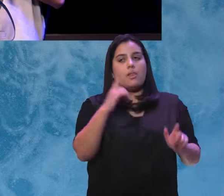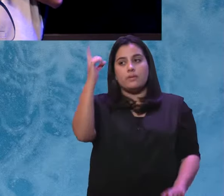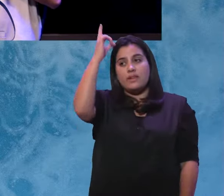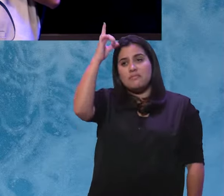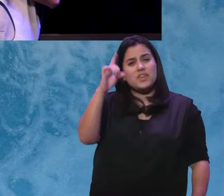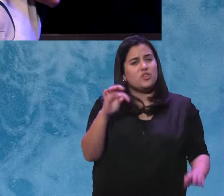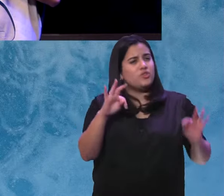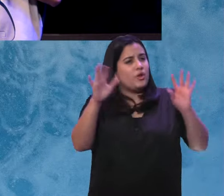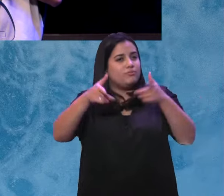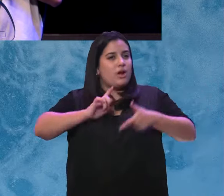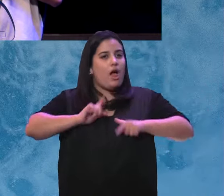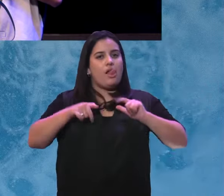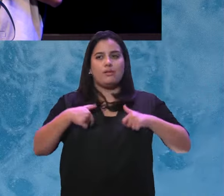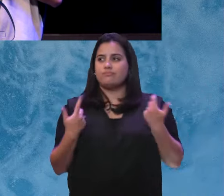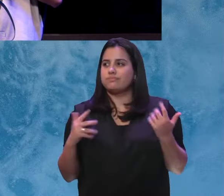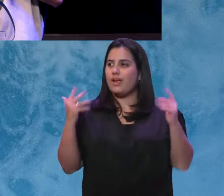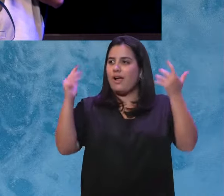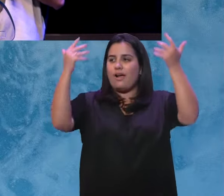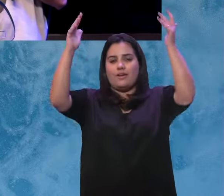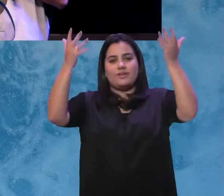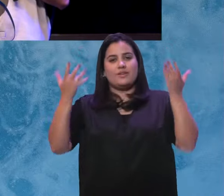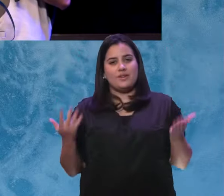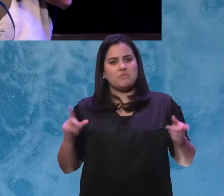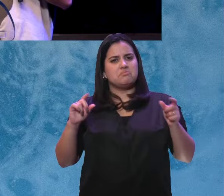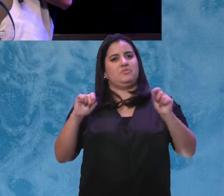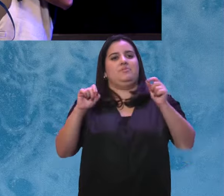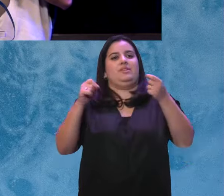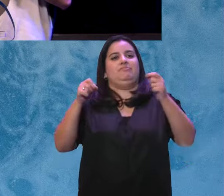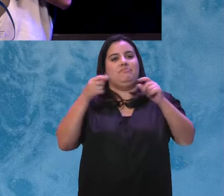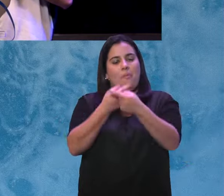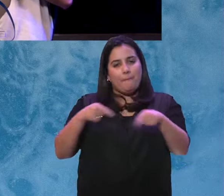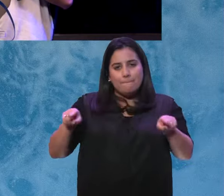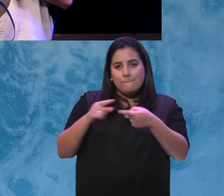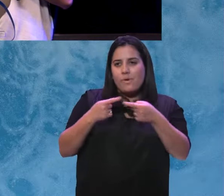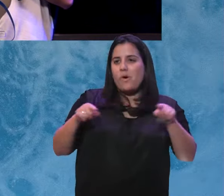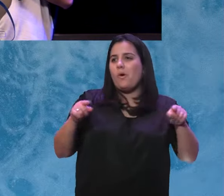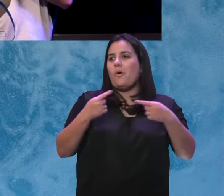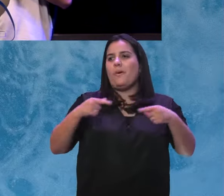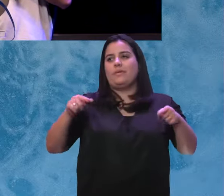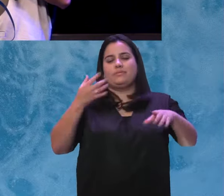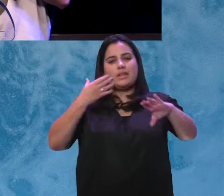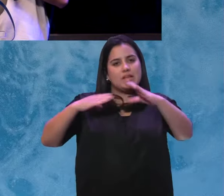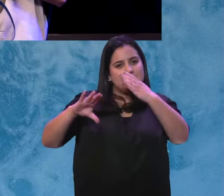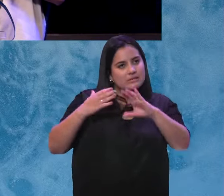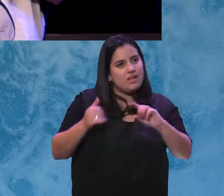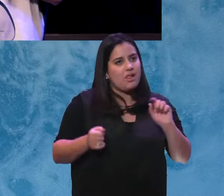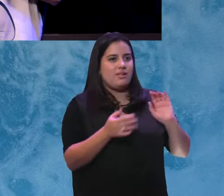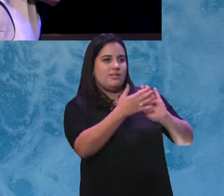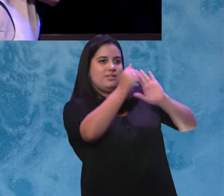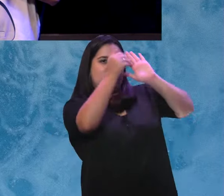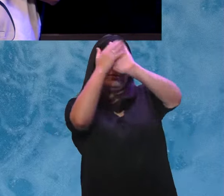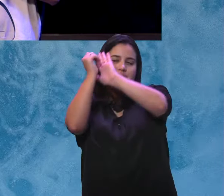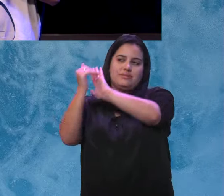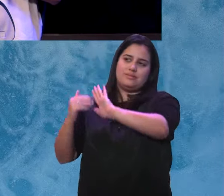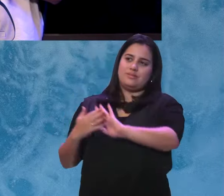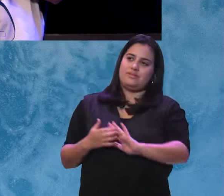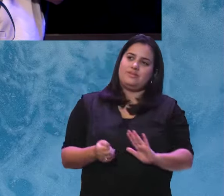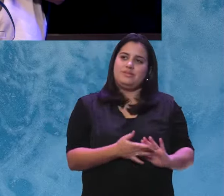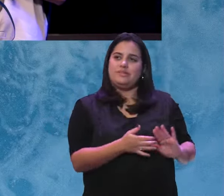com grande entusiasmo diante do Senhor, ao som de canções, harpas, liras, tamborins, chocalhos